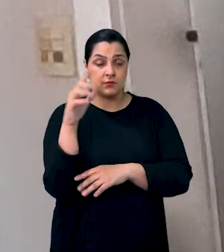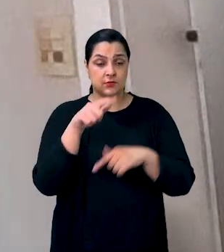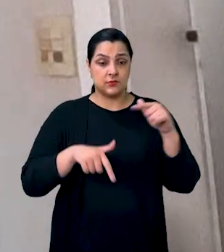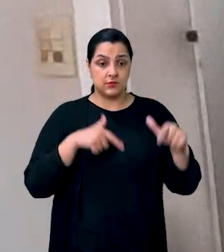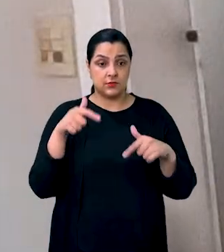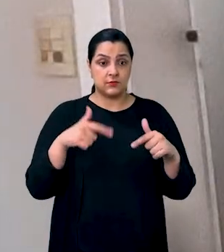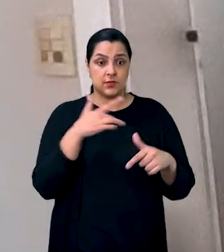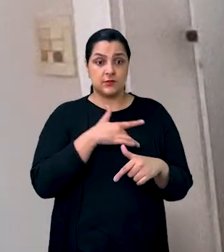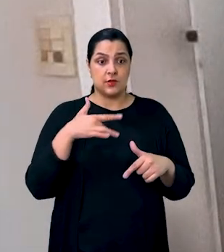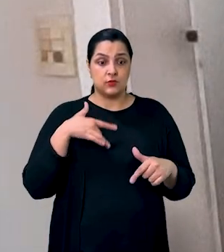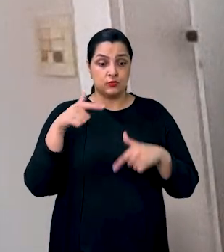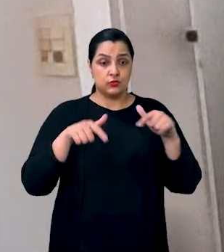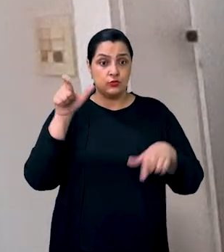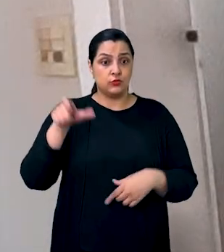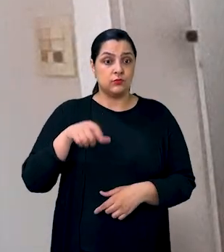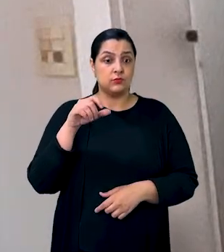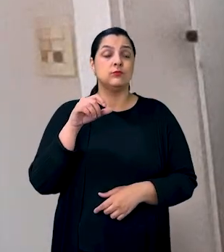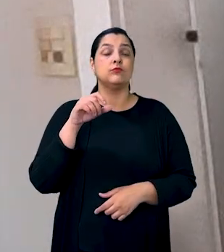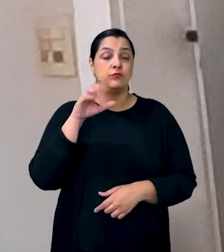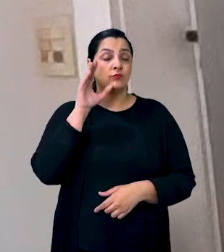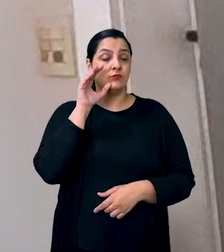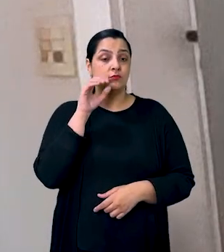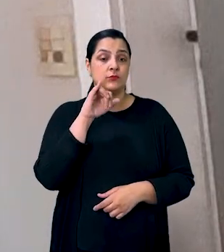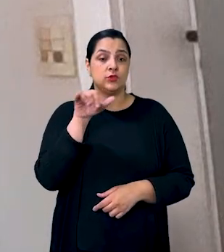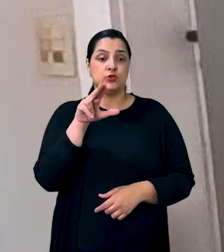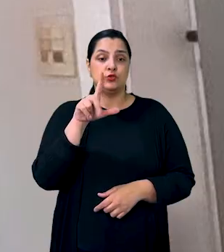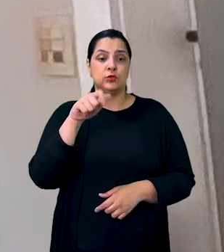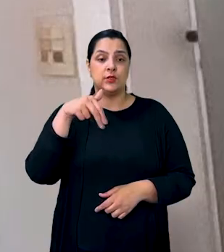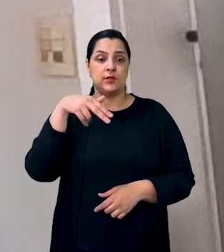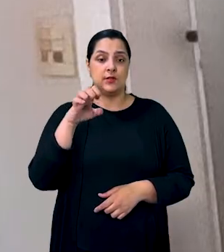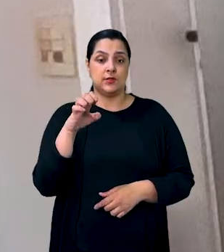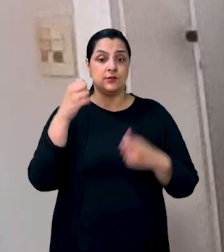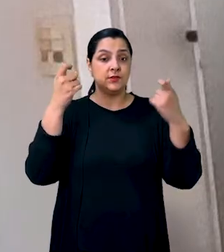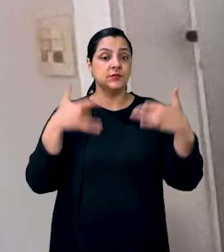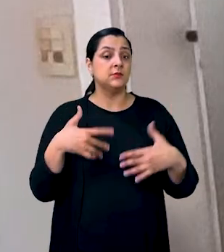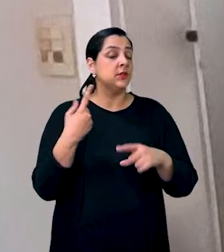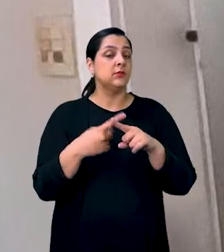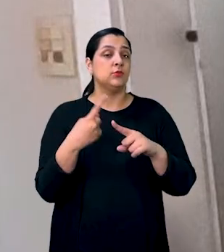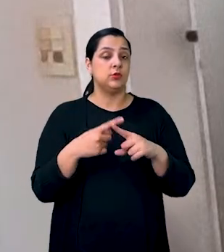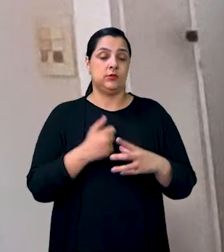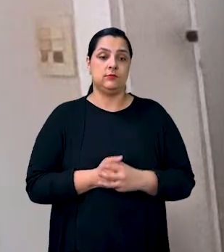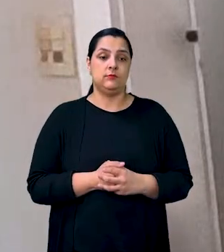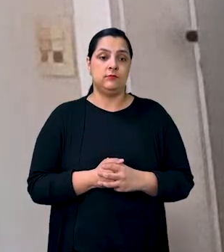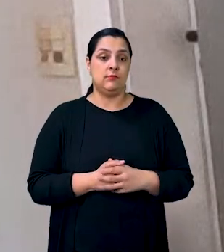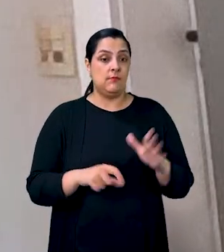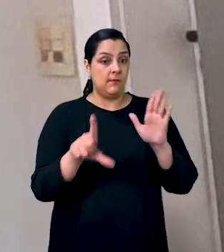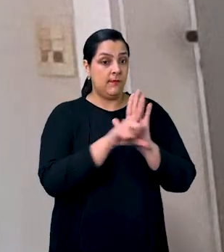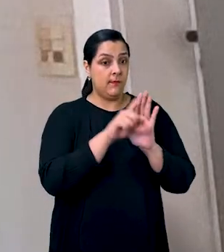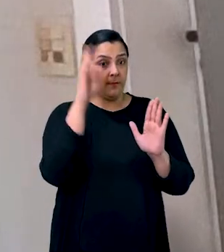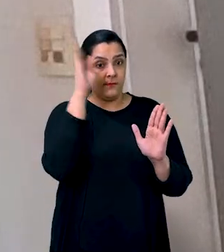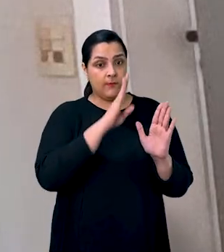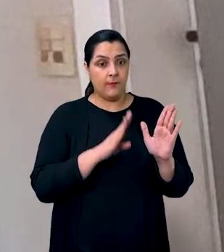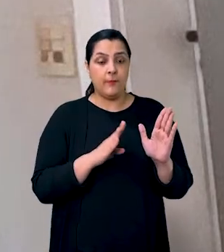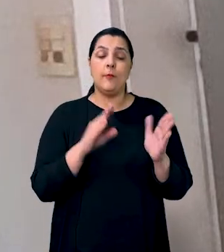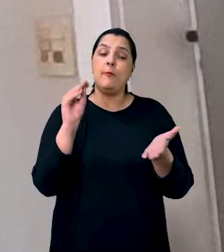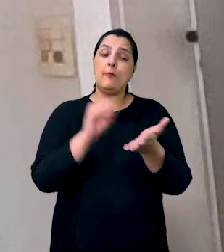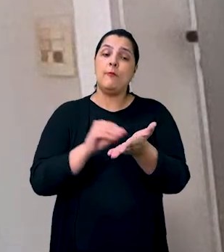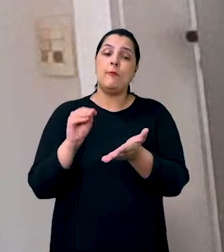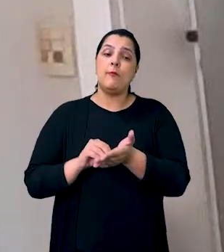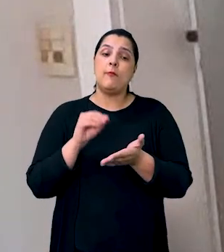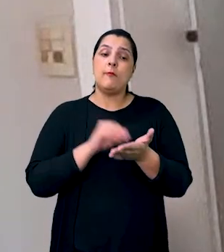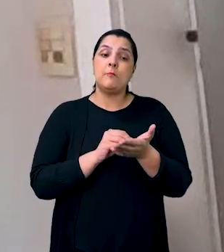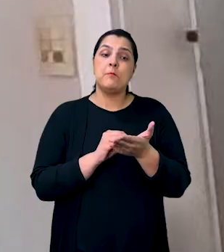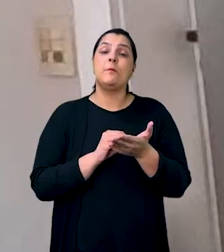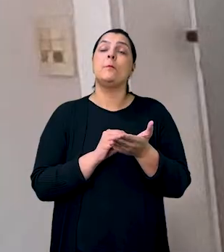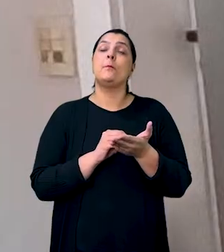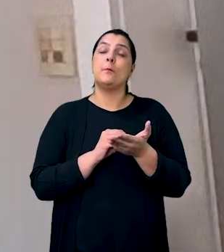do Trabalho e da Saúde do Trabalhador do MPT, Juliane Mombelli, explica o motivo. A legislação brasileira, ela carece